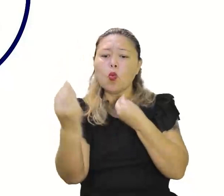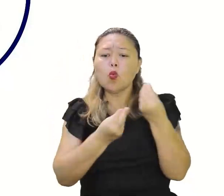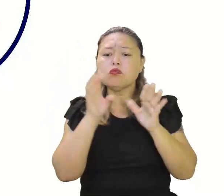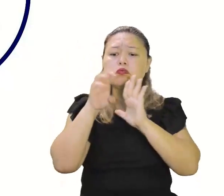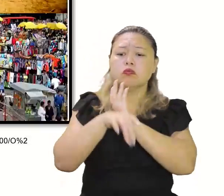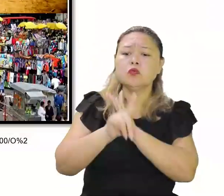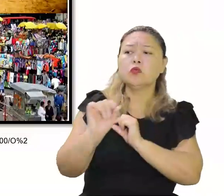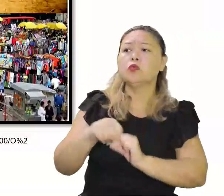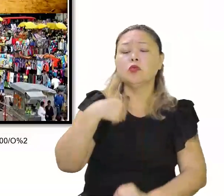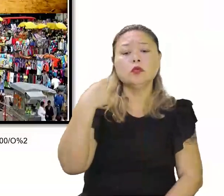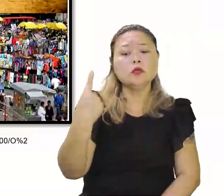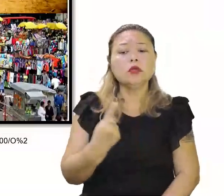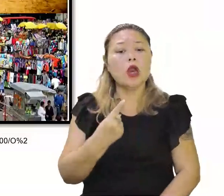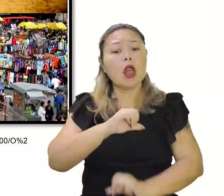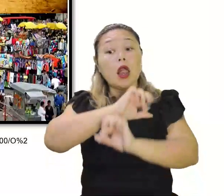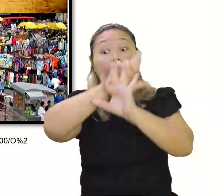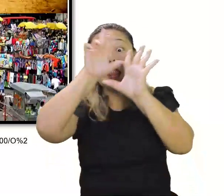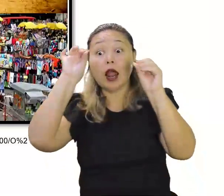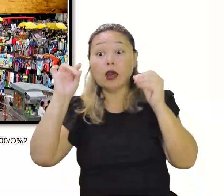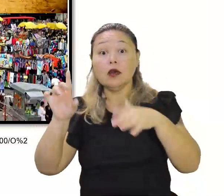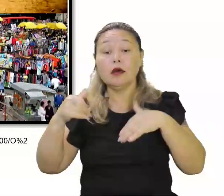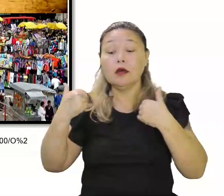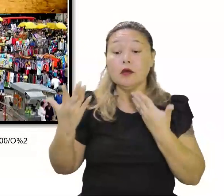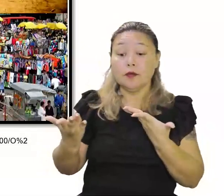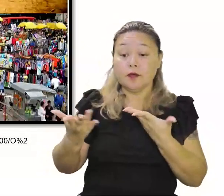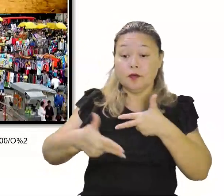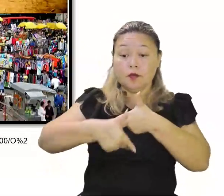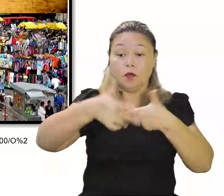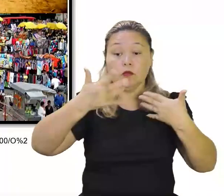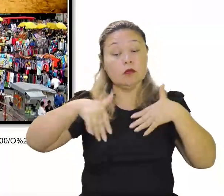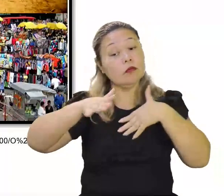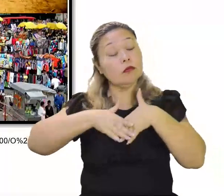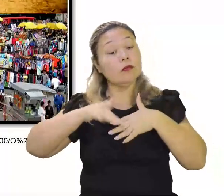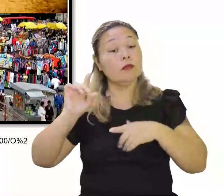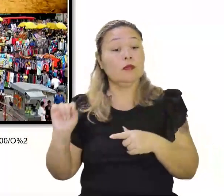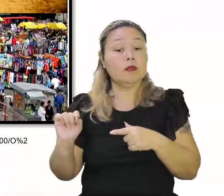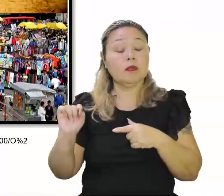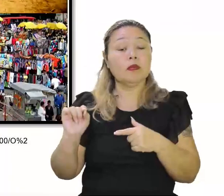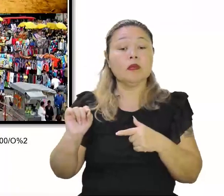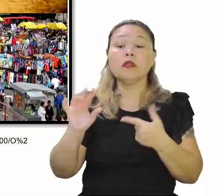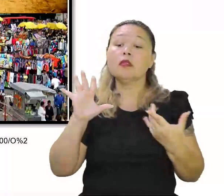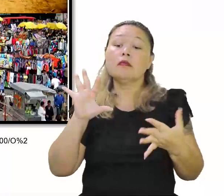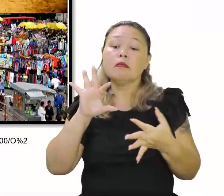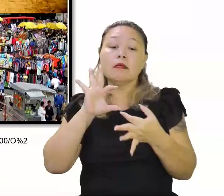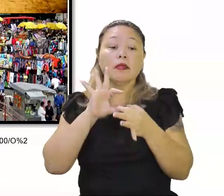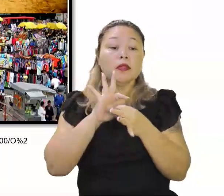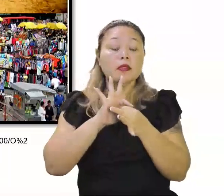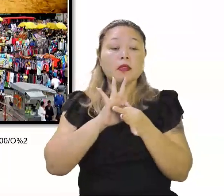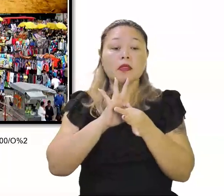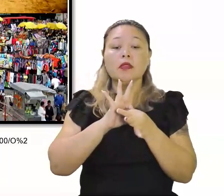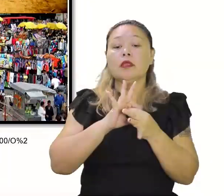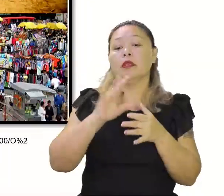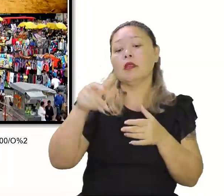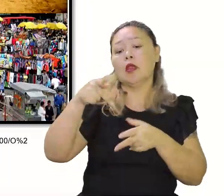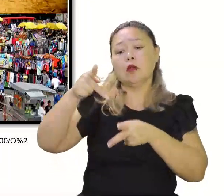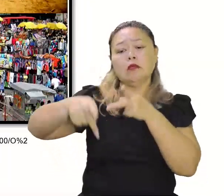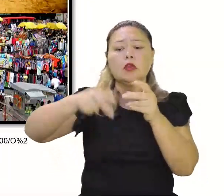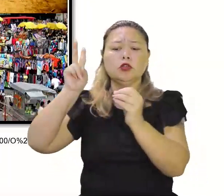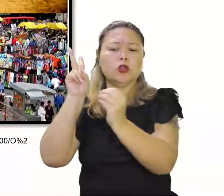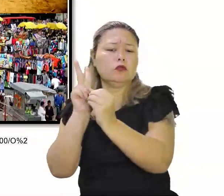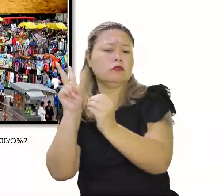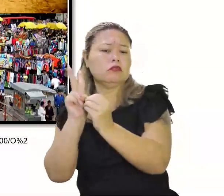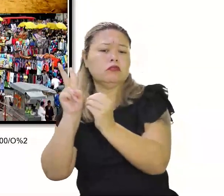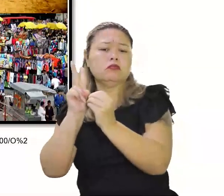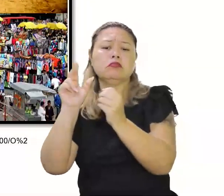do que é. E claro, olha aí então, a etnomatemática ela vai ser envolvida, né? Seja nas comunidades indígenas,